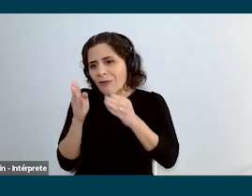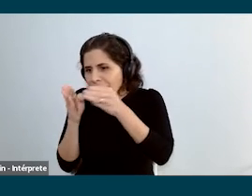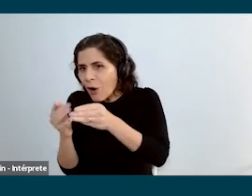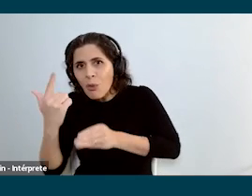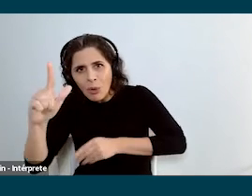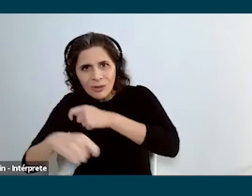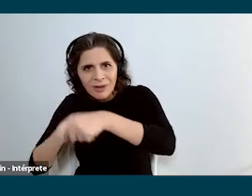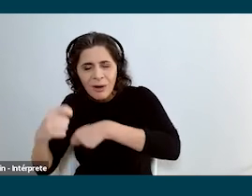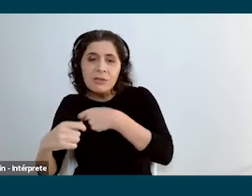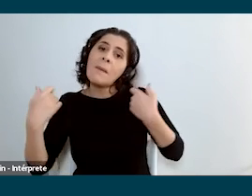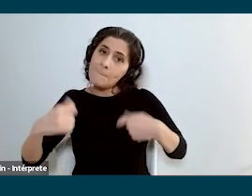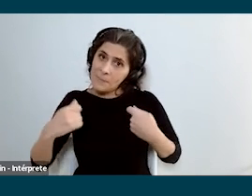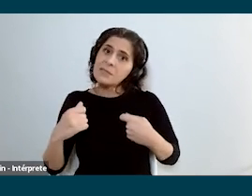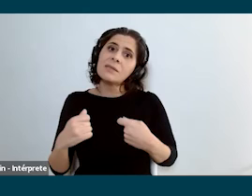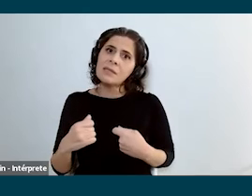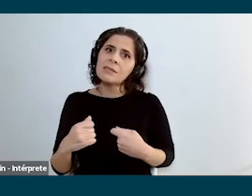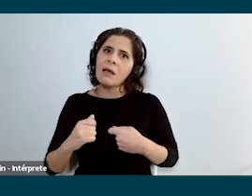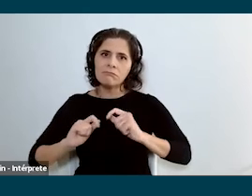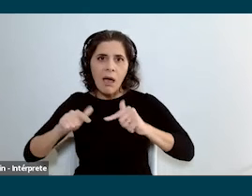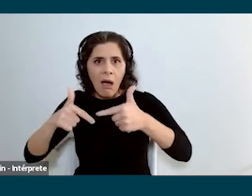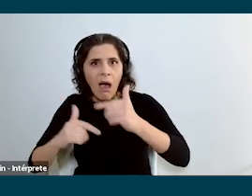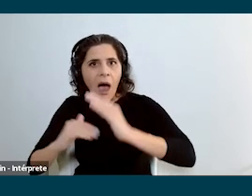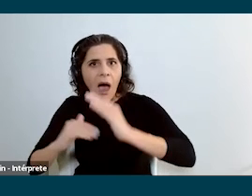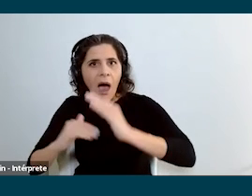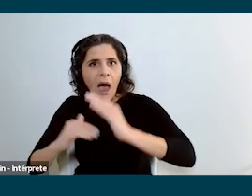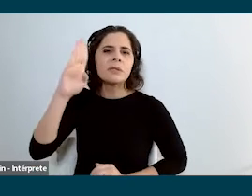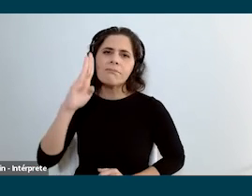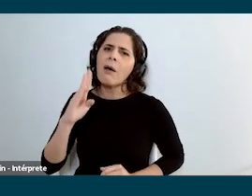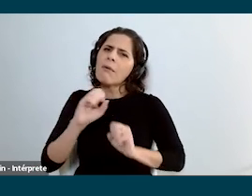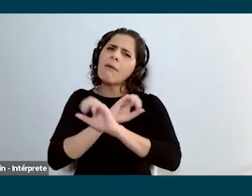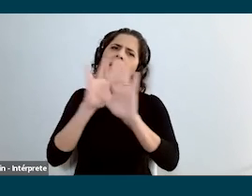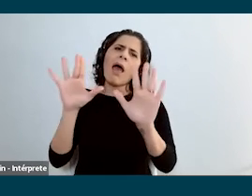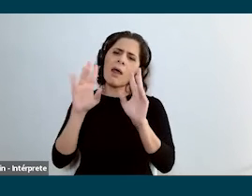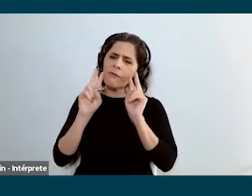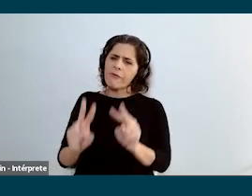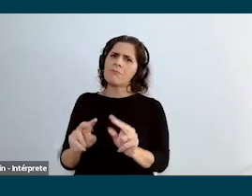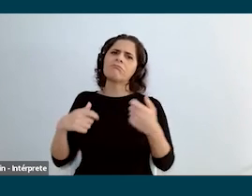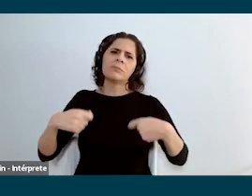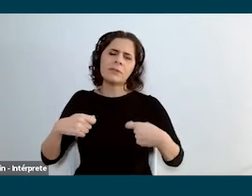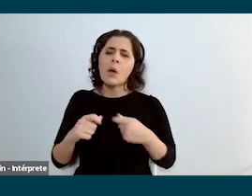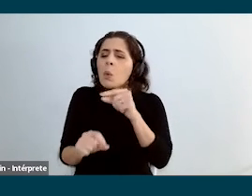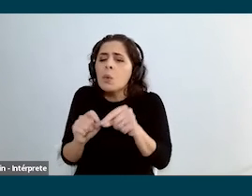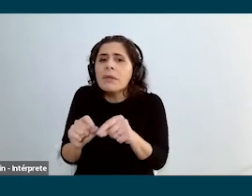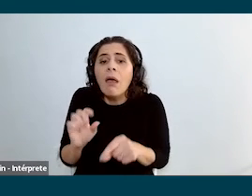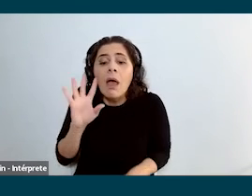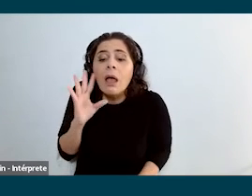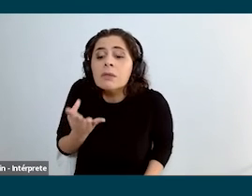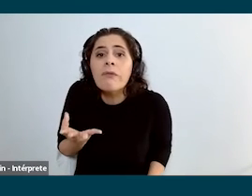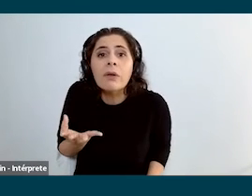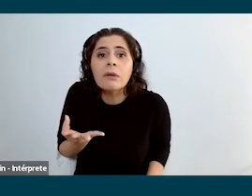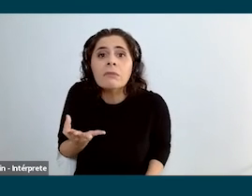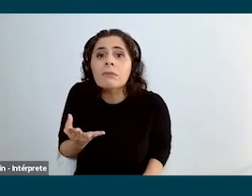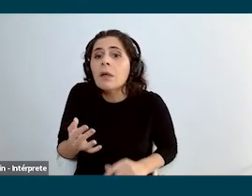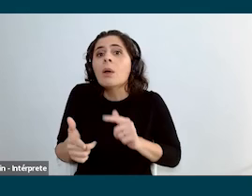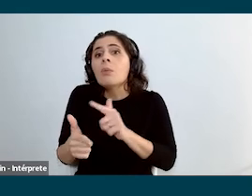negócio, ele também deve ter um correction claro, a gente consegue olhar para esse produto e identificar o que a gente espera resolver,